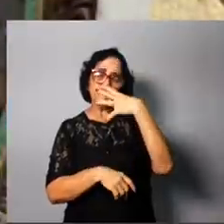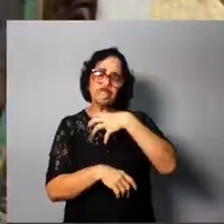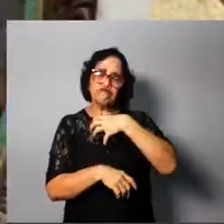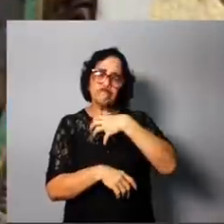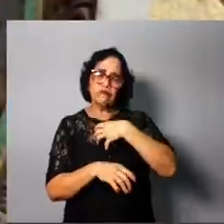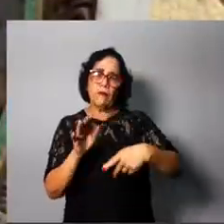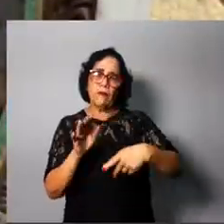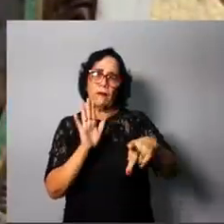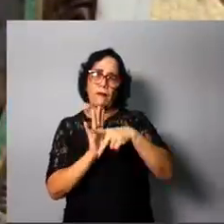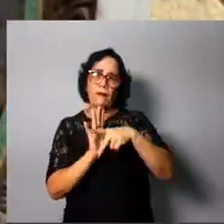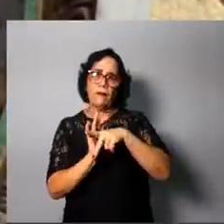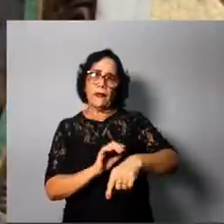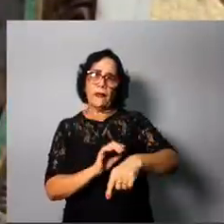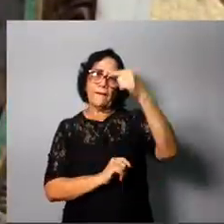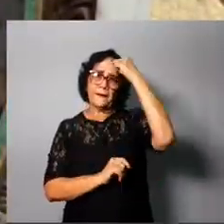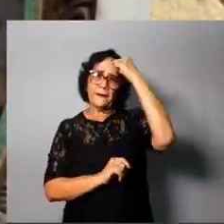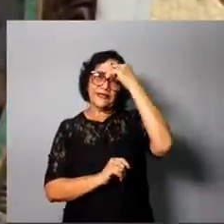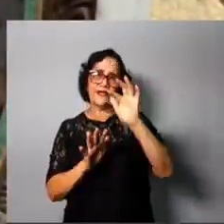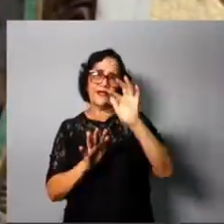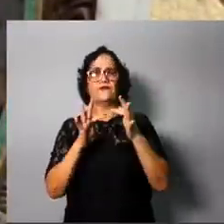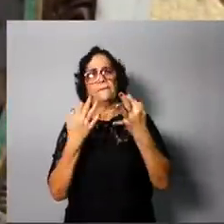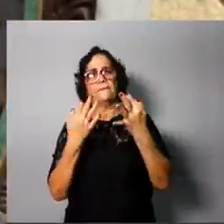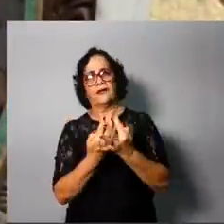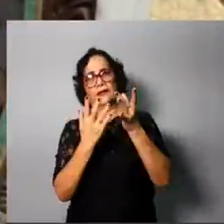a família e o casamento.